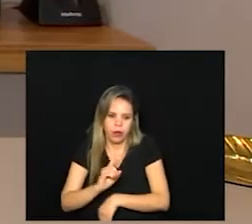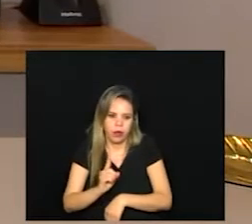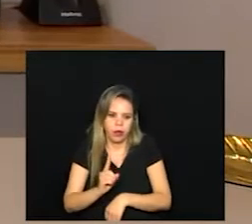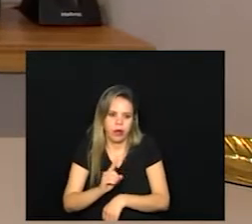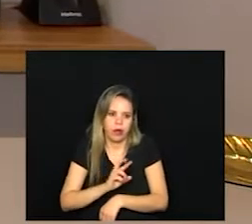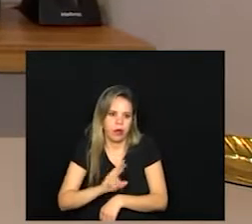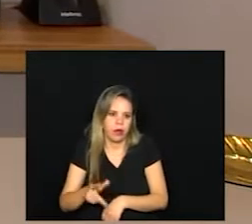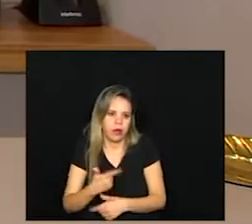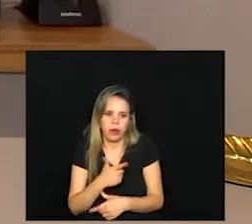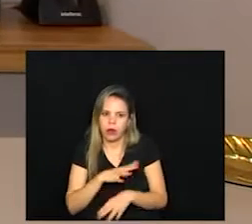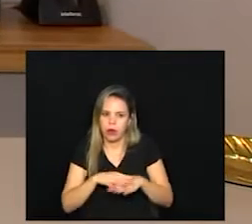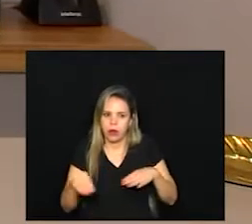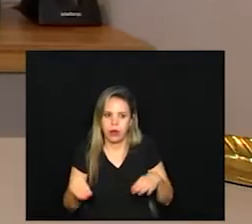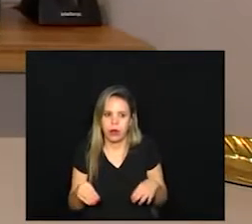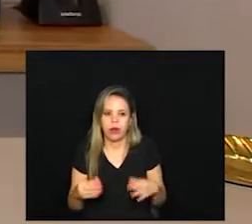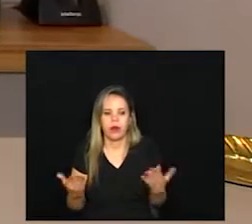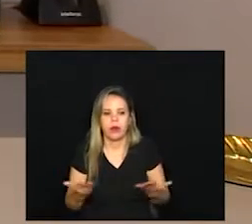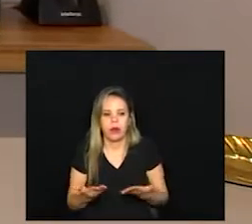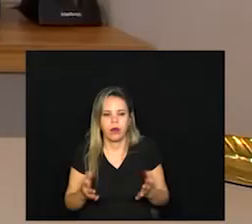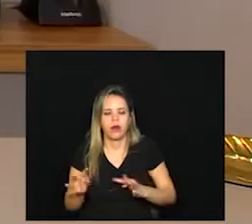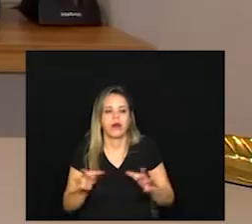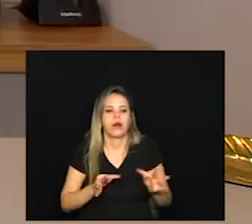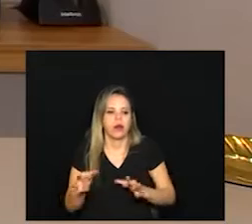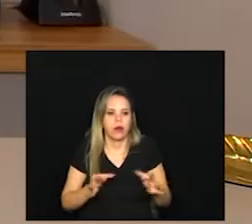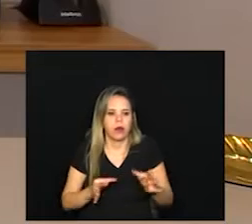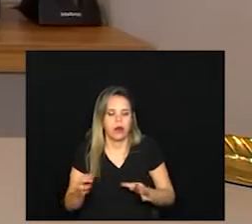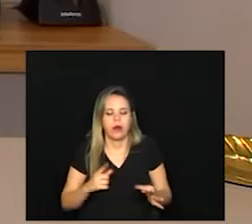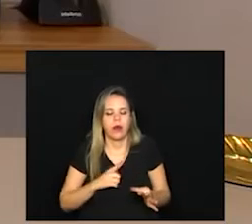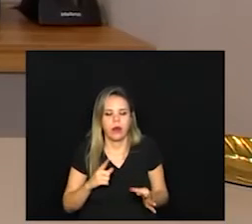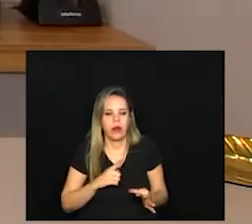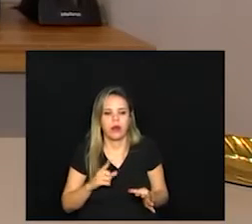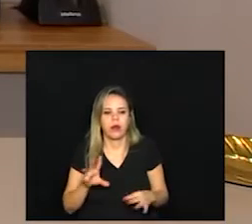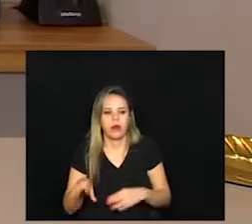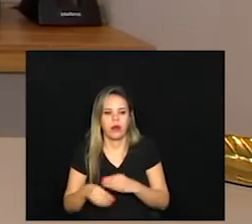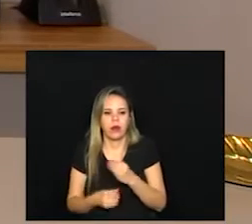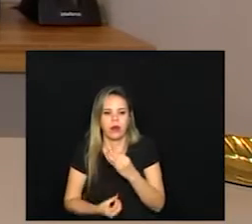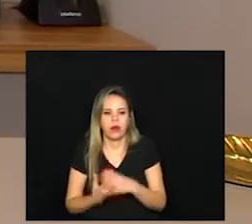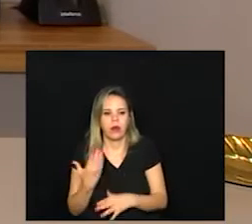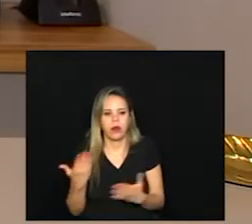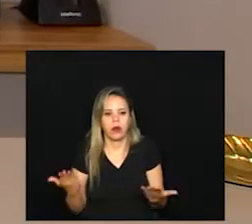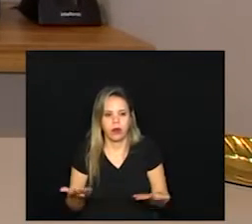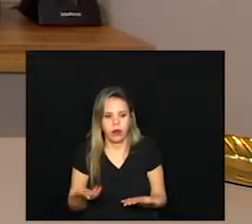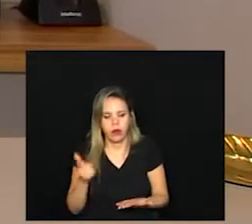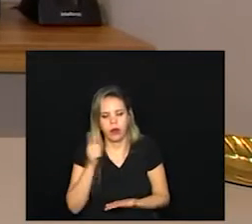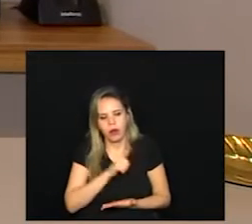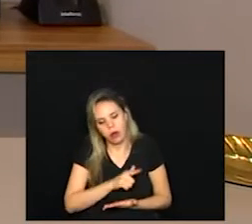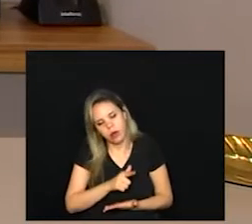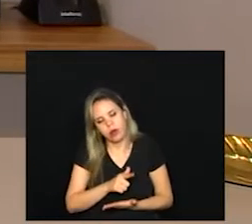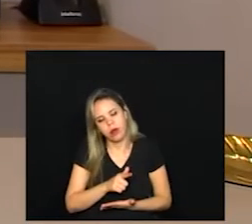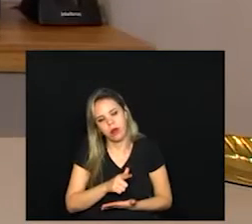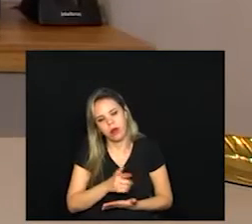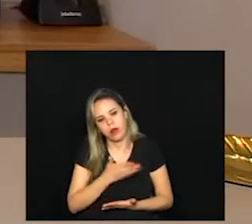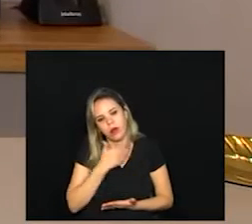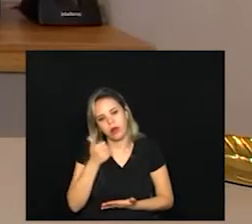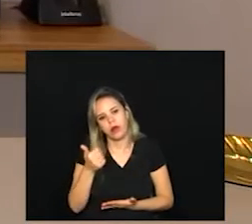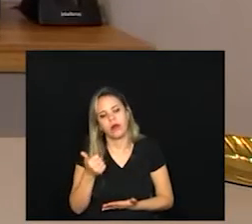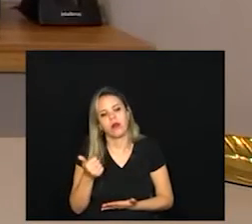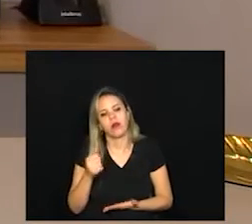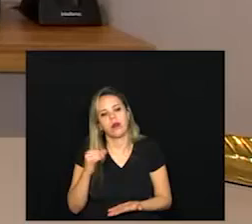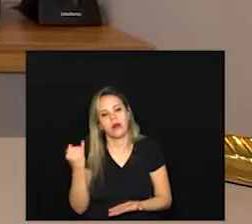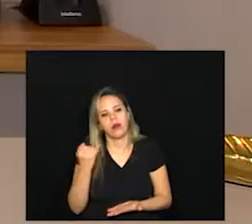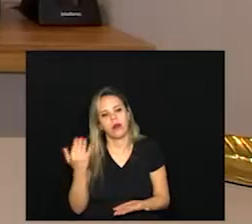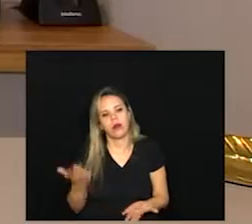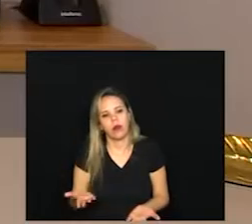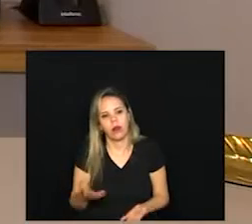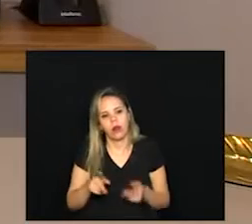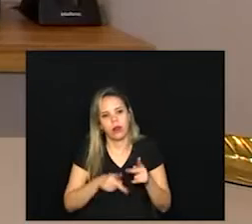Ela não tem cura, mas hoje, com os tratamentos que a gente tem instituído na atualidade, a gente consegue um grau de melhora muito significativo.